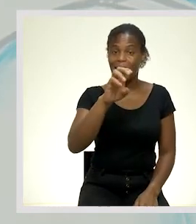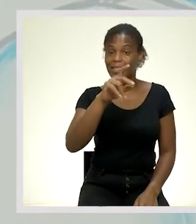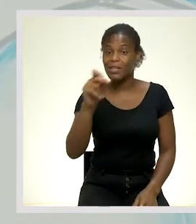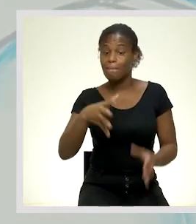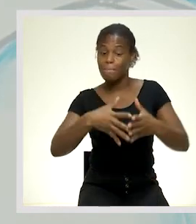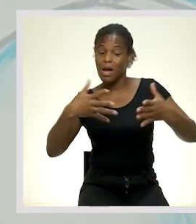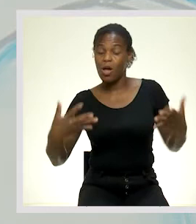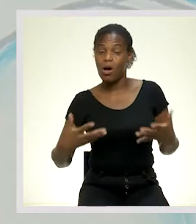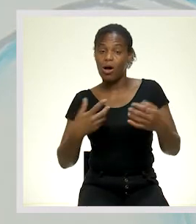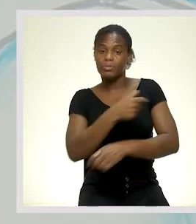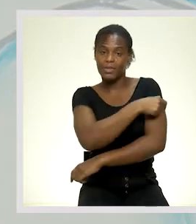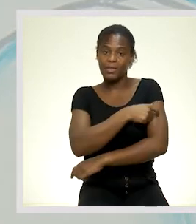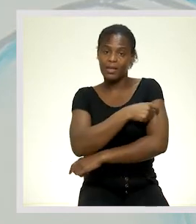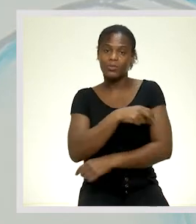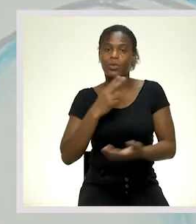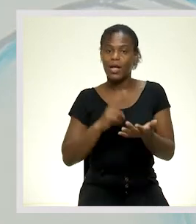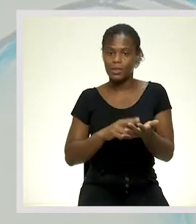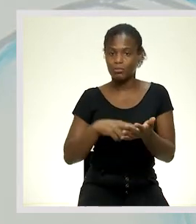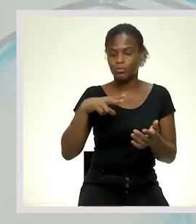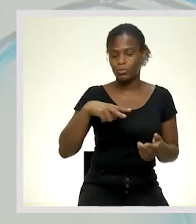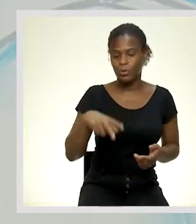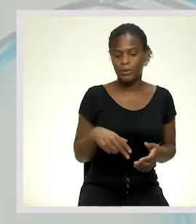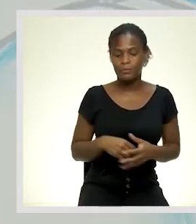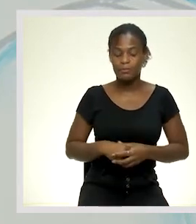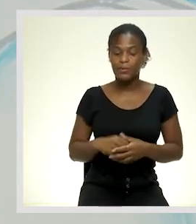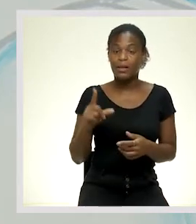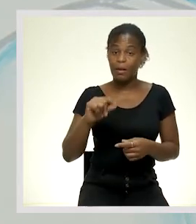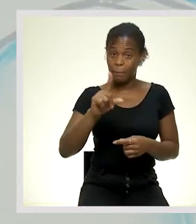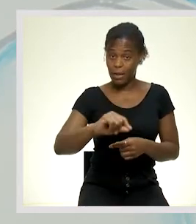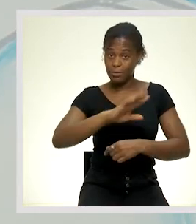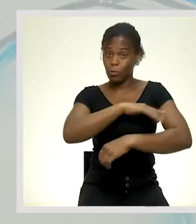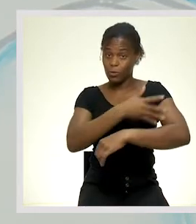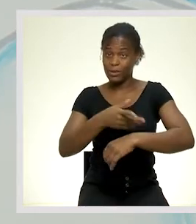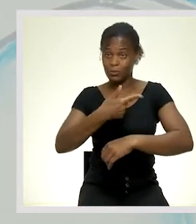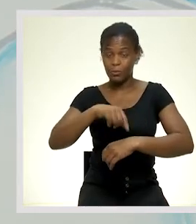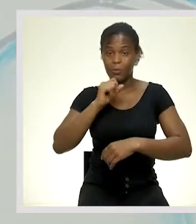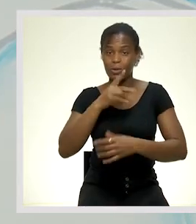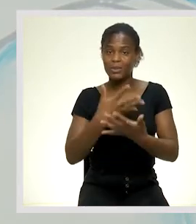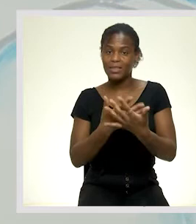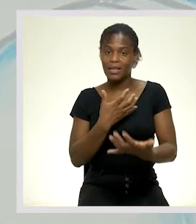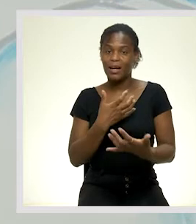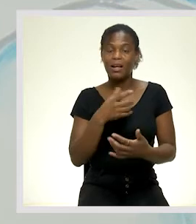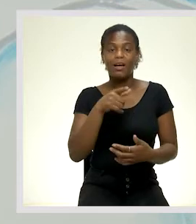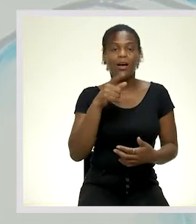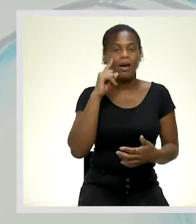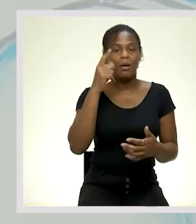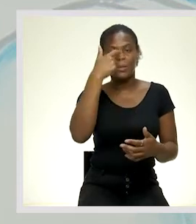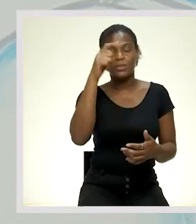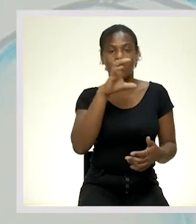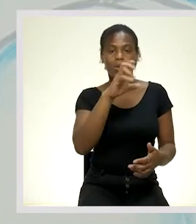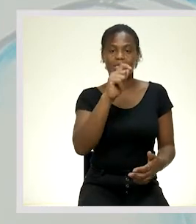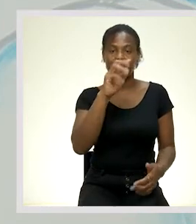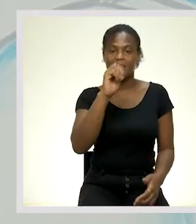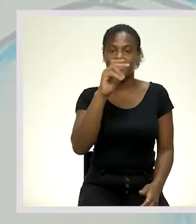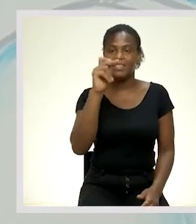maior representante do realismo português. E na poesia também nós podemos aqui destacar a figura de